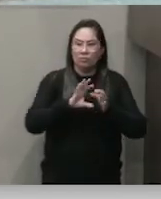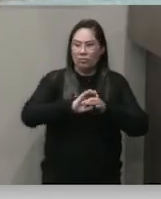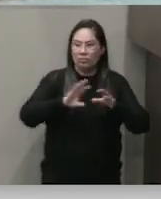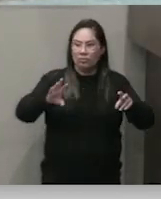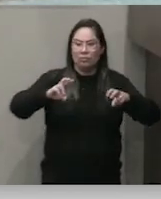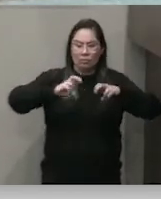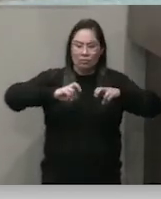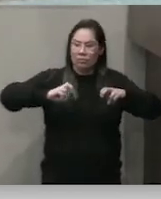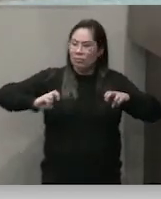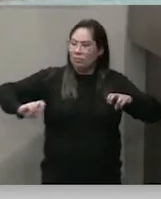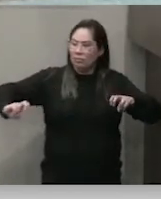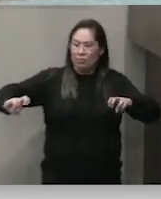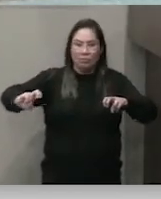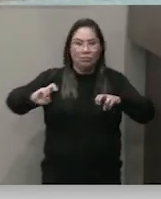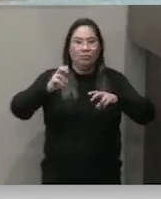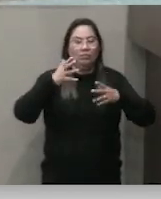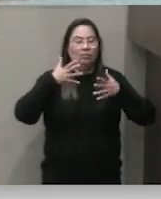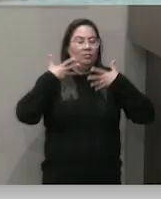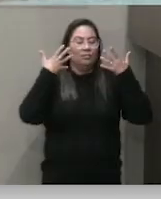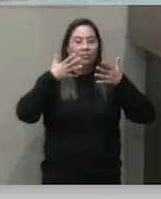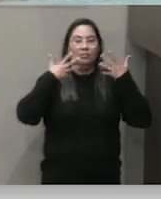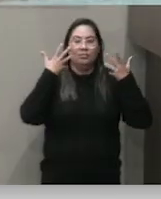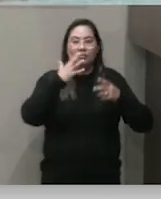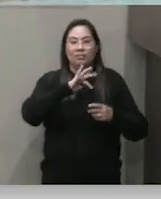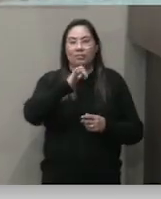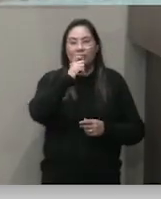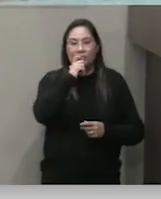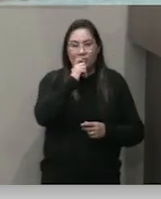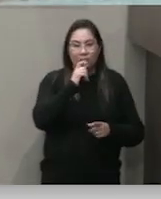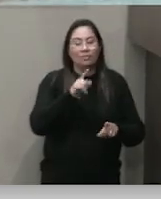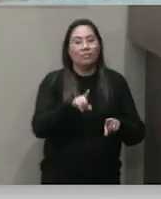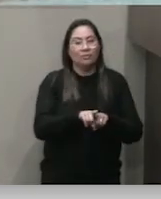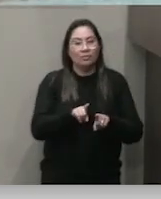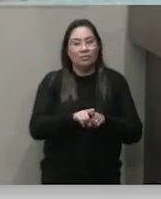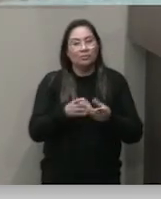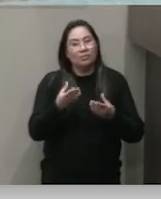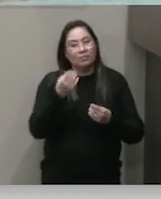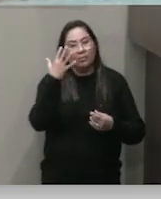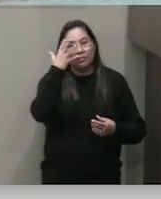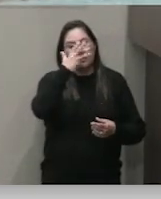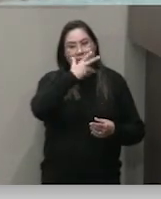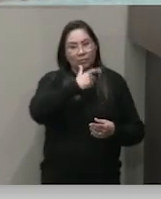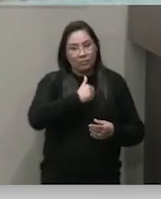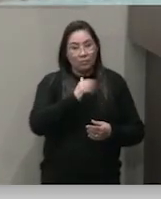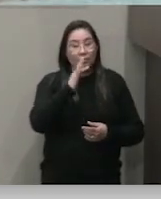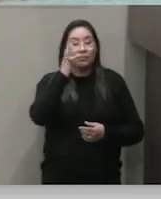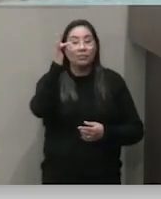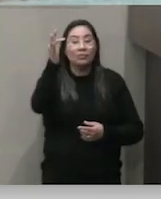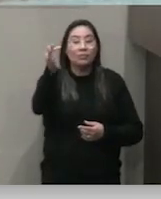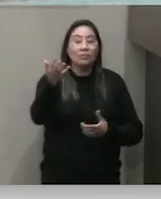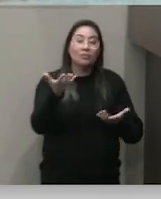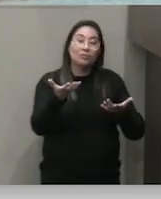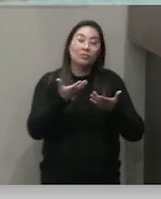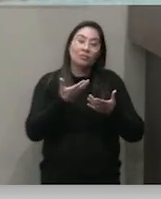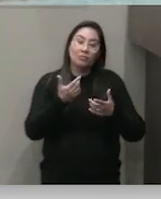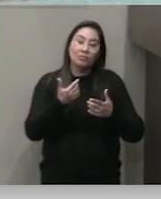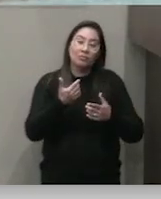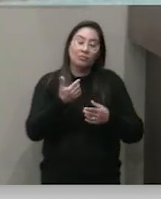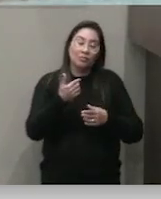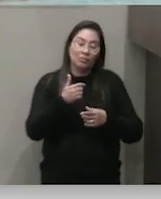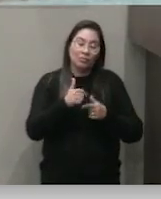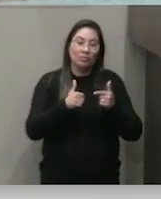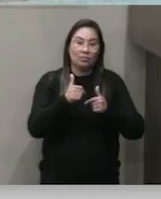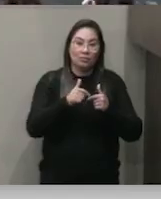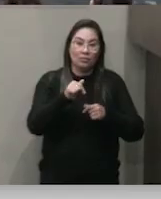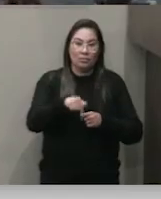Mas que alegria dessas crianças. Pode ter certeza que isso aí motiva muito eles a daqui a pouco, né, ingressarem para o Legislativo. Dar um